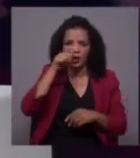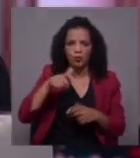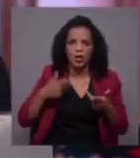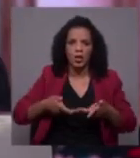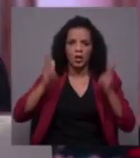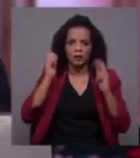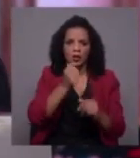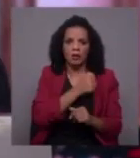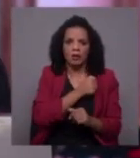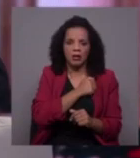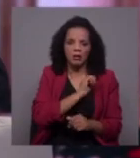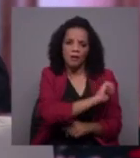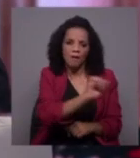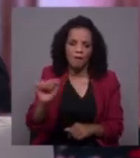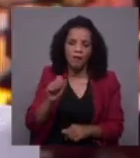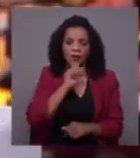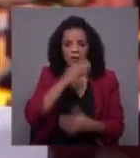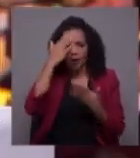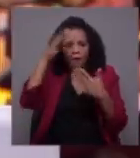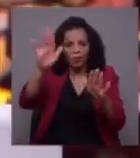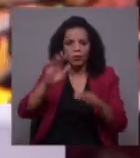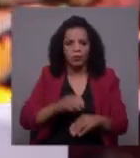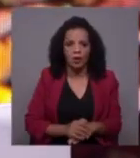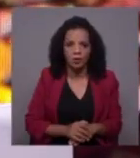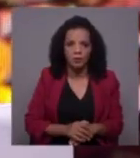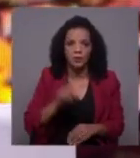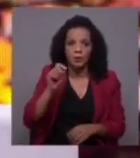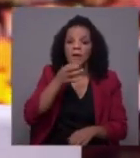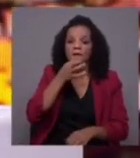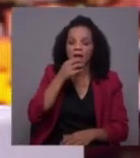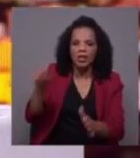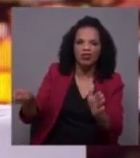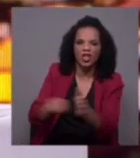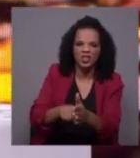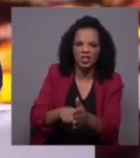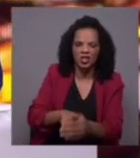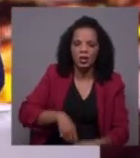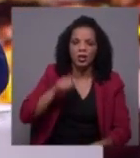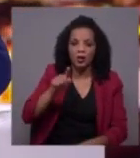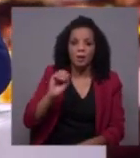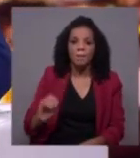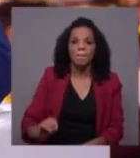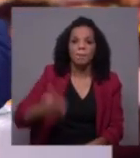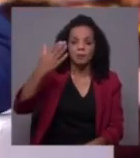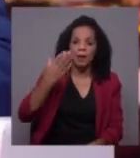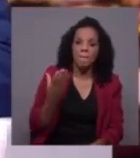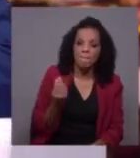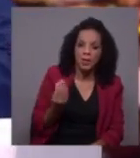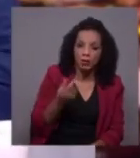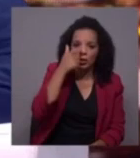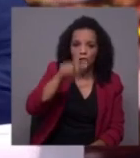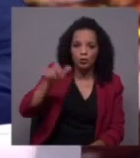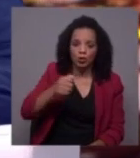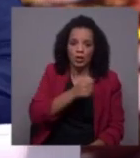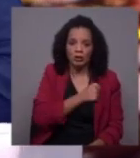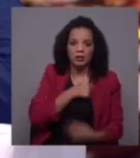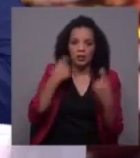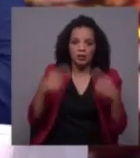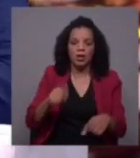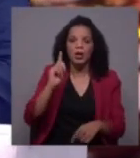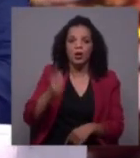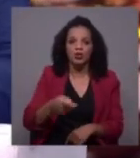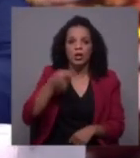ter as suas casas e utilizá-las como quiserem. E por falar em chantagear, um dos principais medos das pessoas que têm casas é